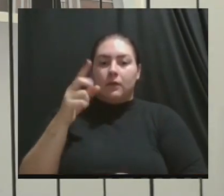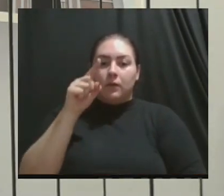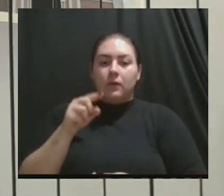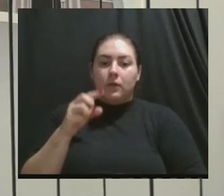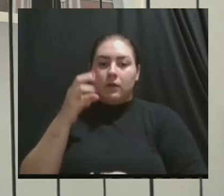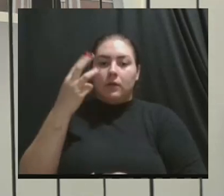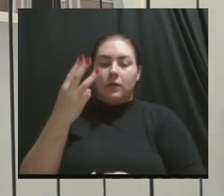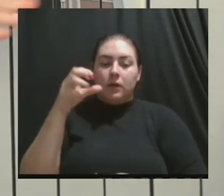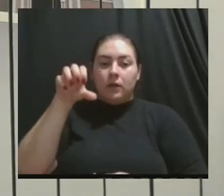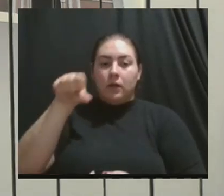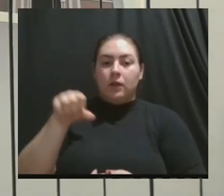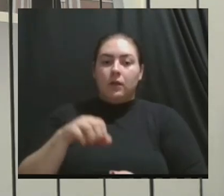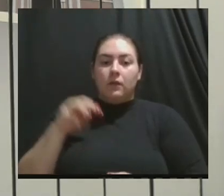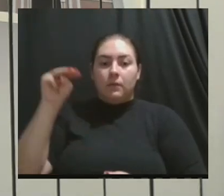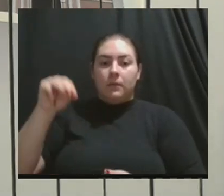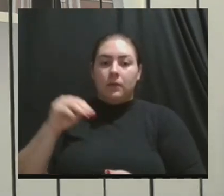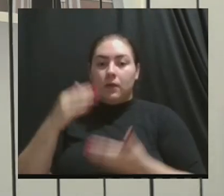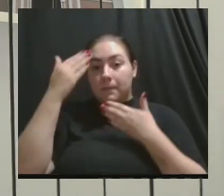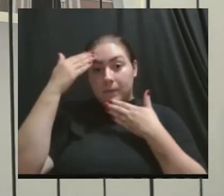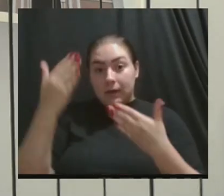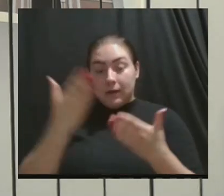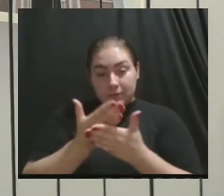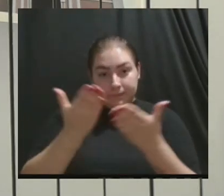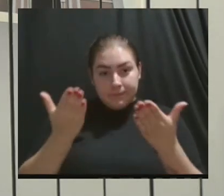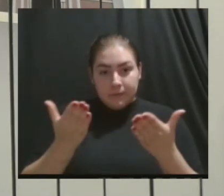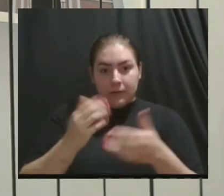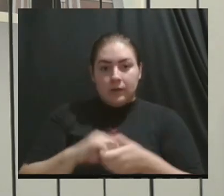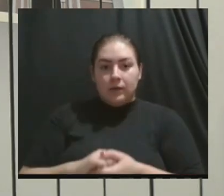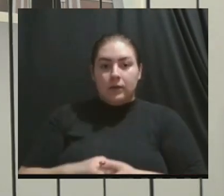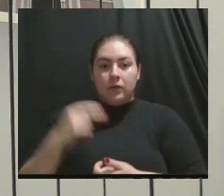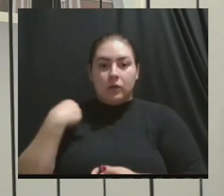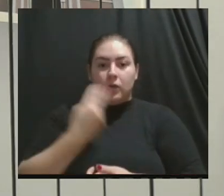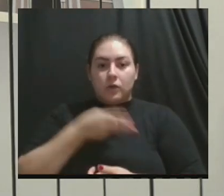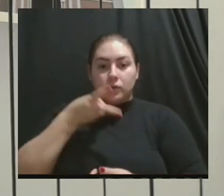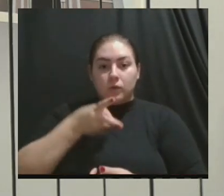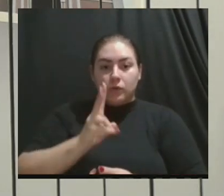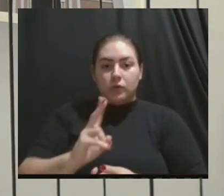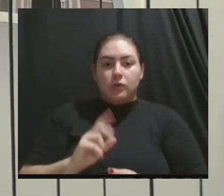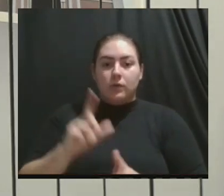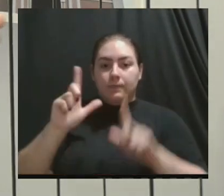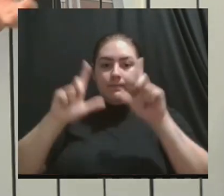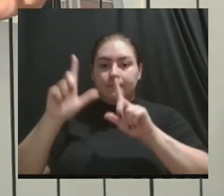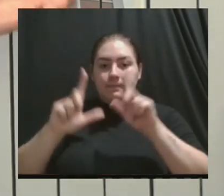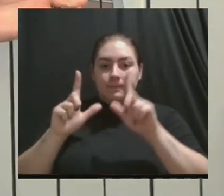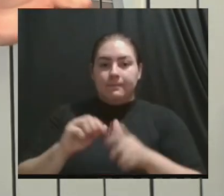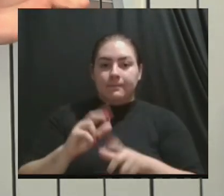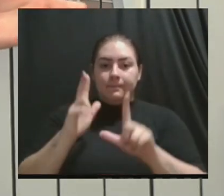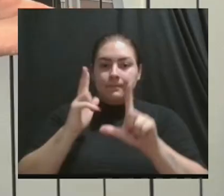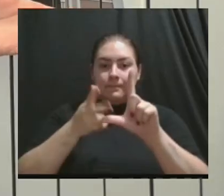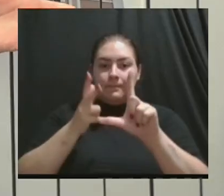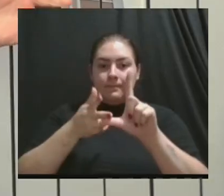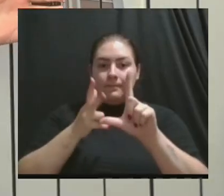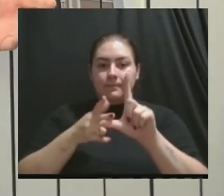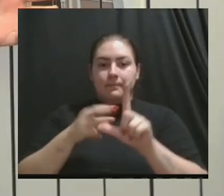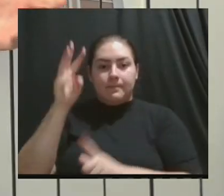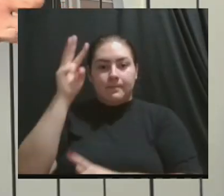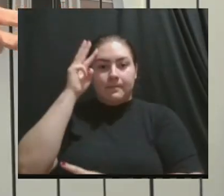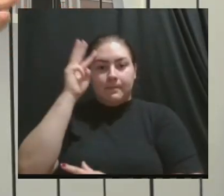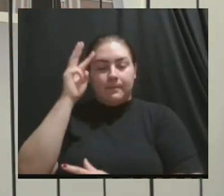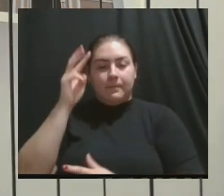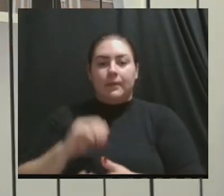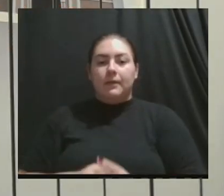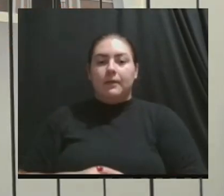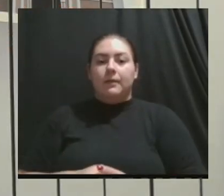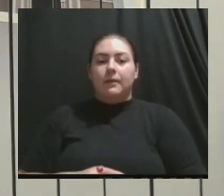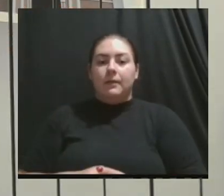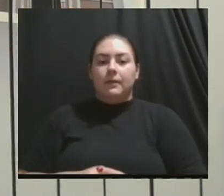sua audiência. A gente segue aqui com o Jornal Câmara Notícia, ao vivo nesta terça-feira. A adoção responsável é um